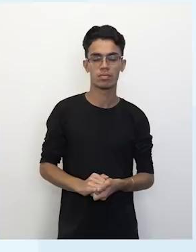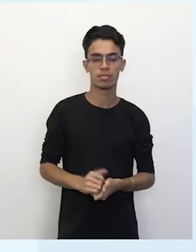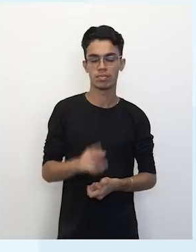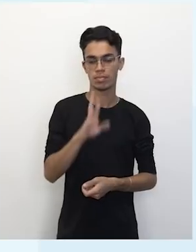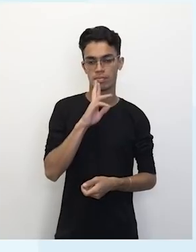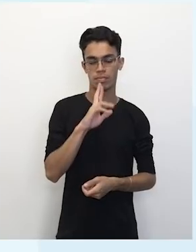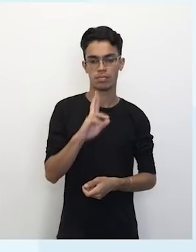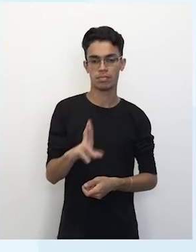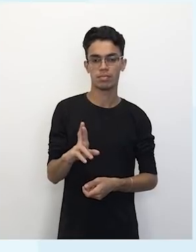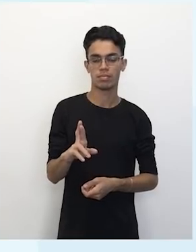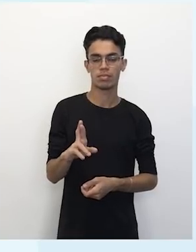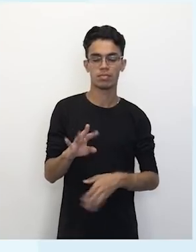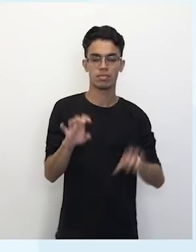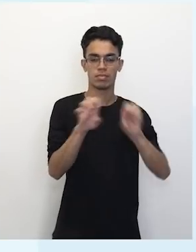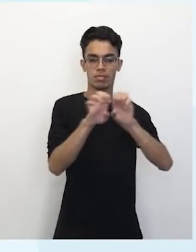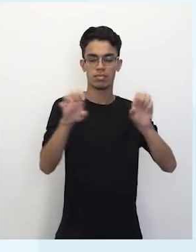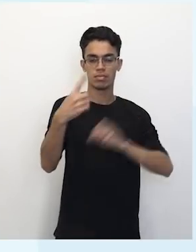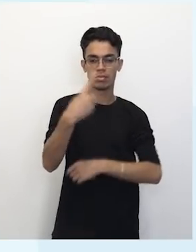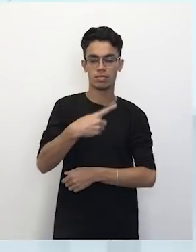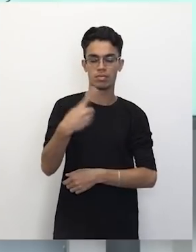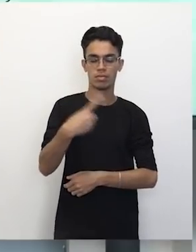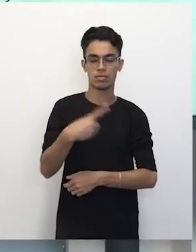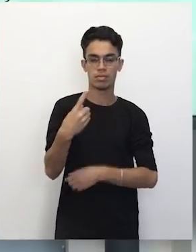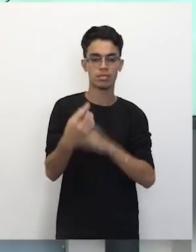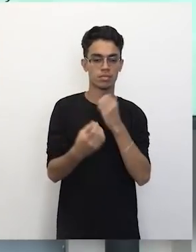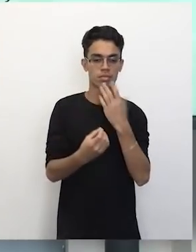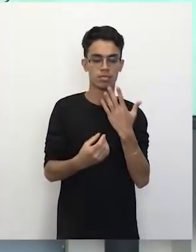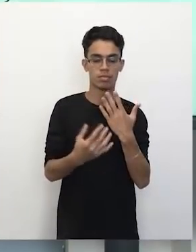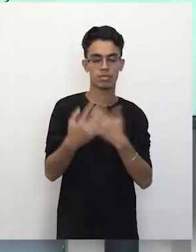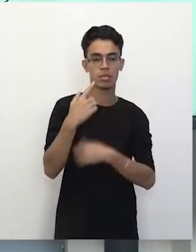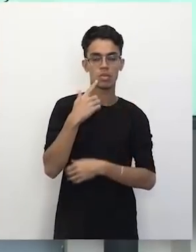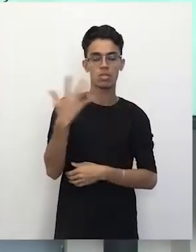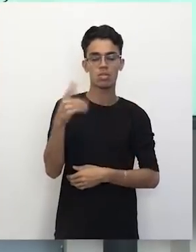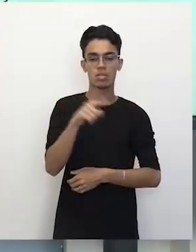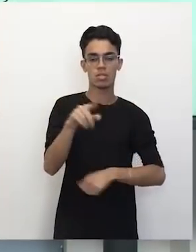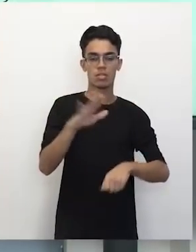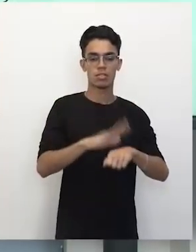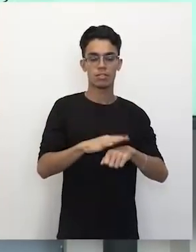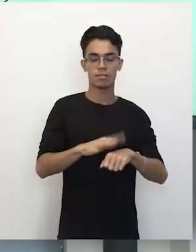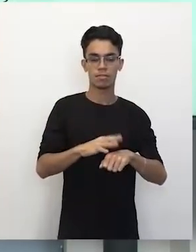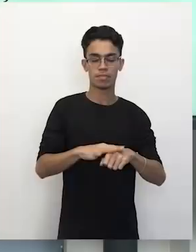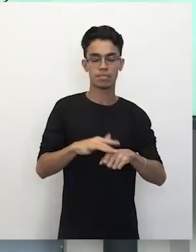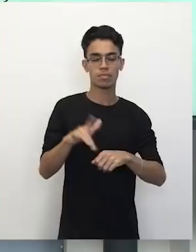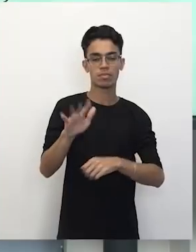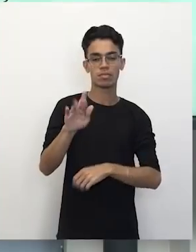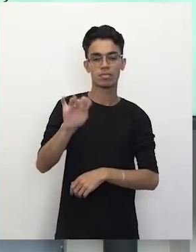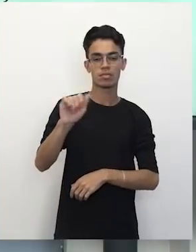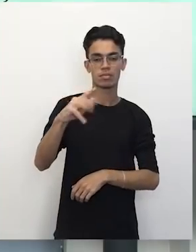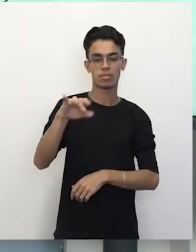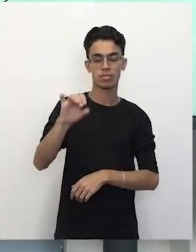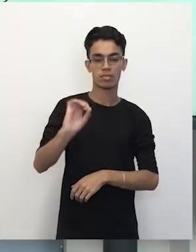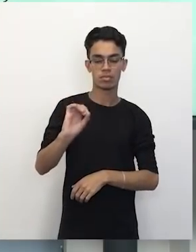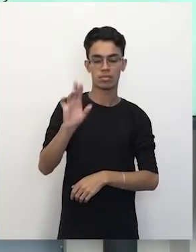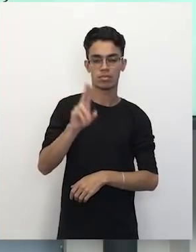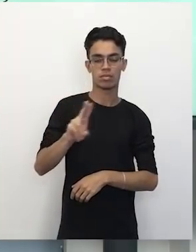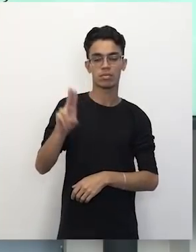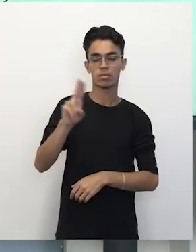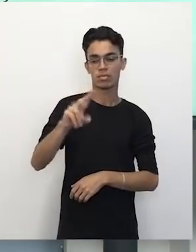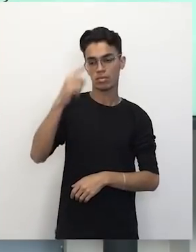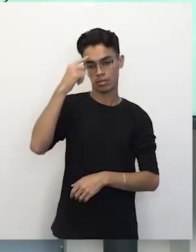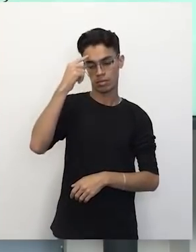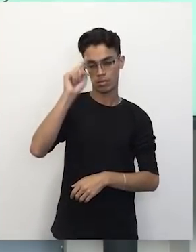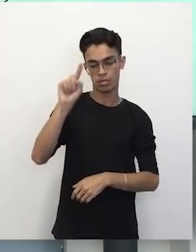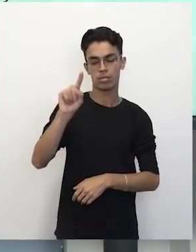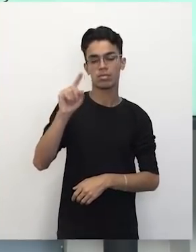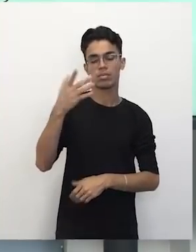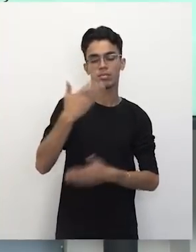resposta só, equação de primeiro grau. Muito bem, agora é a vez de vocês fazer uma confração, tá bom? É só usando aquela ideia que a